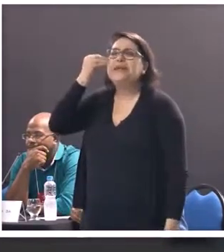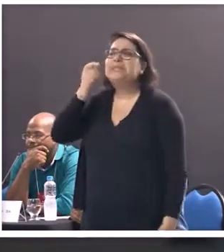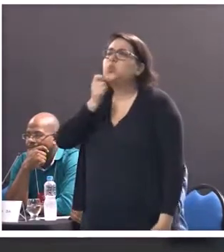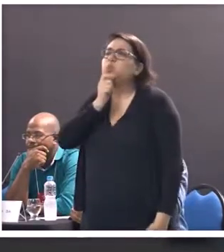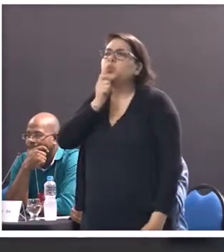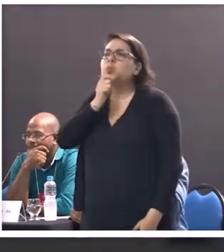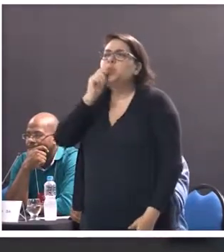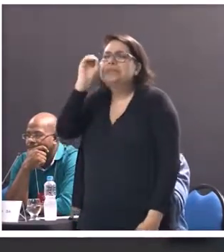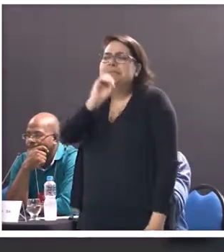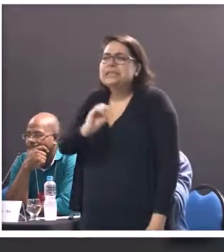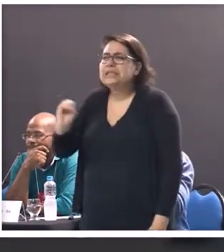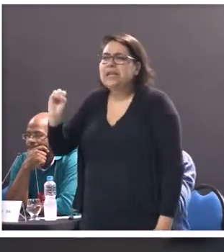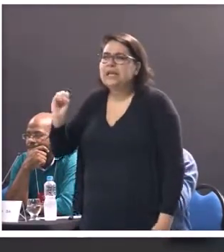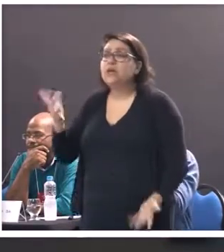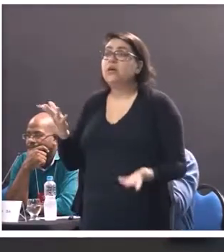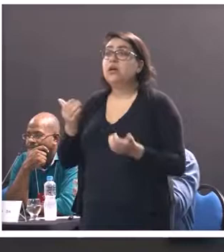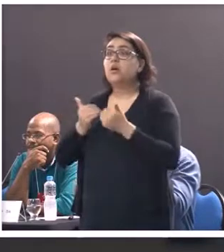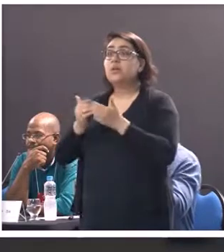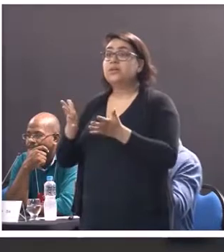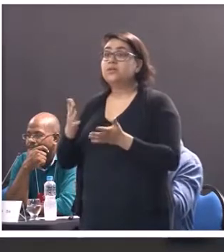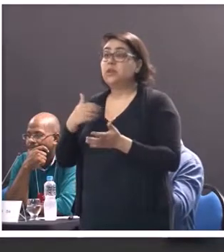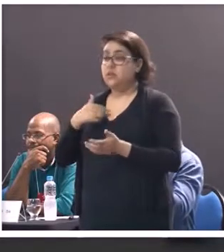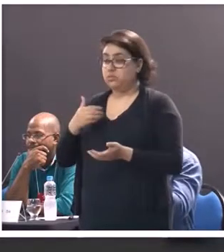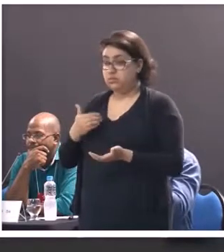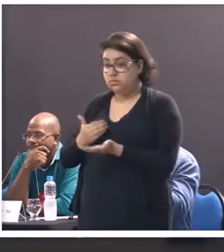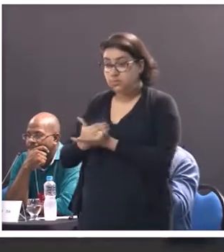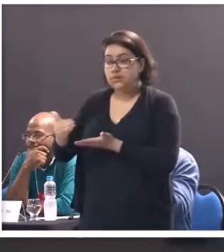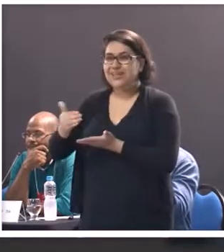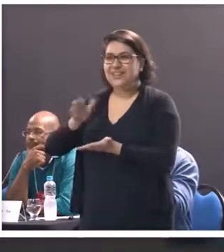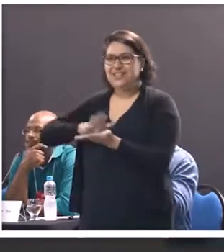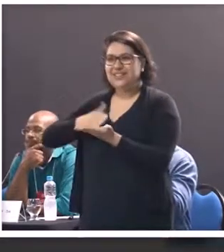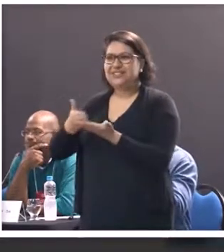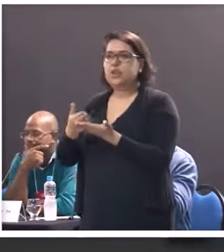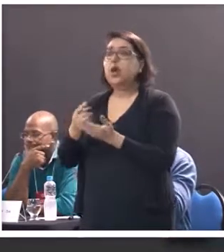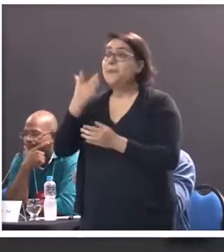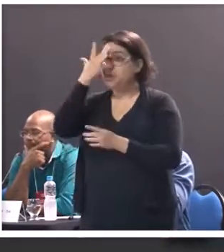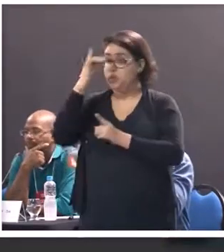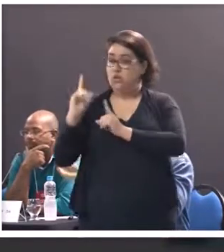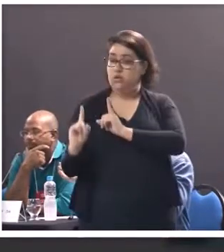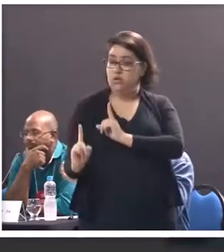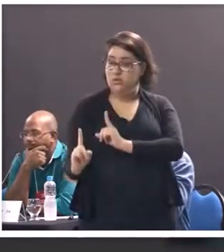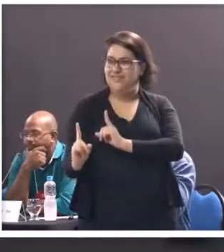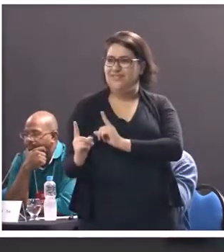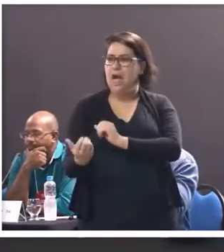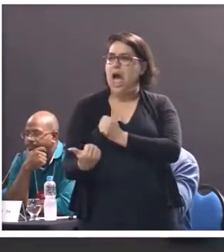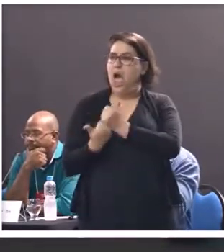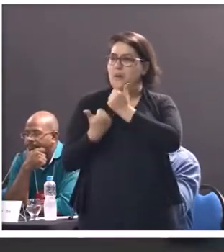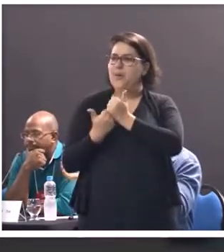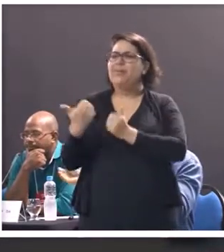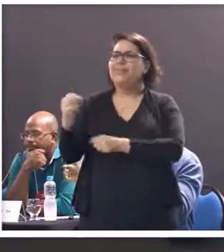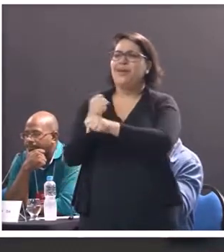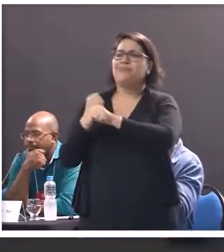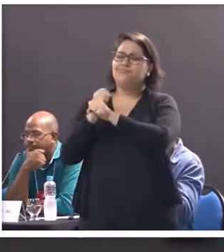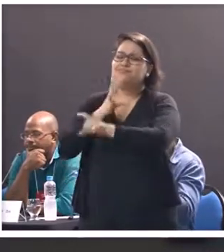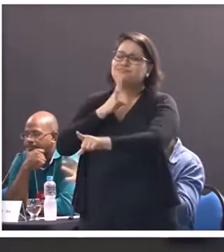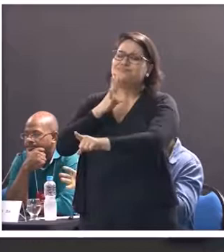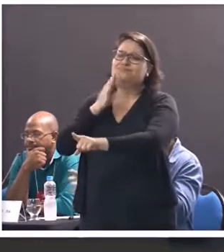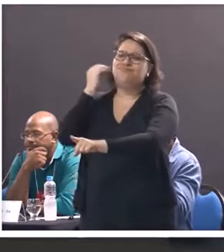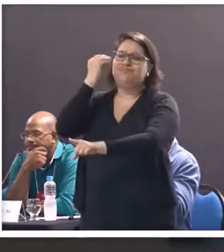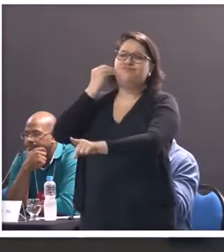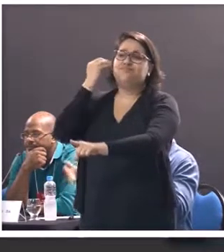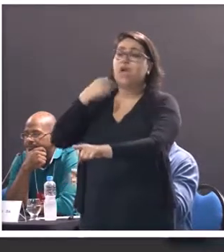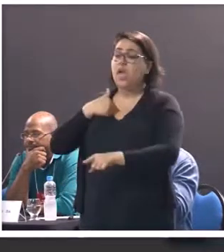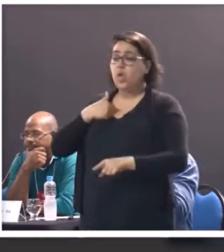ainda. E você está dividindo a sua tradução com um colega que já interpreta há 10 anos, mega conhecedor, e você está